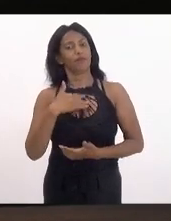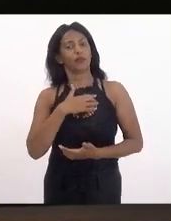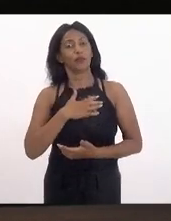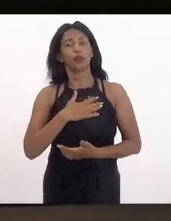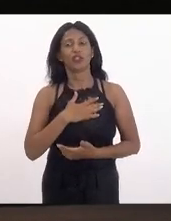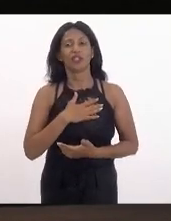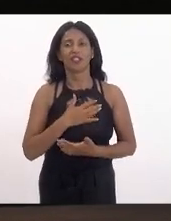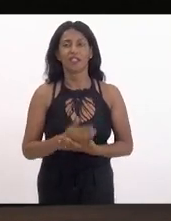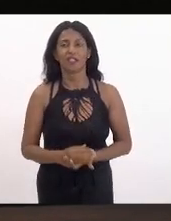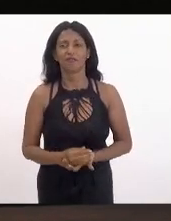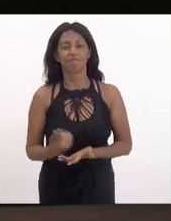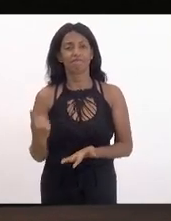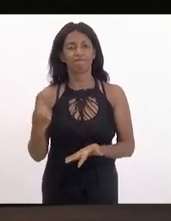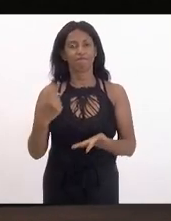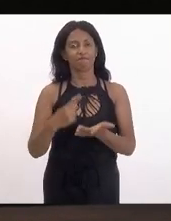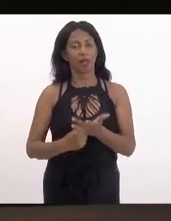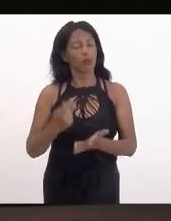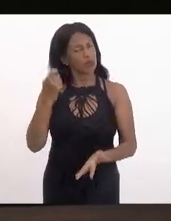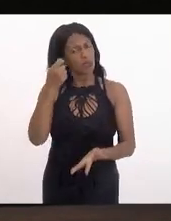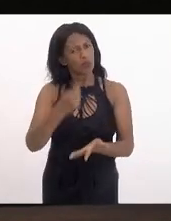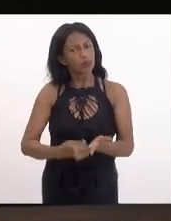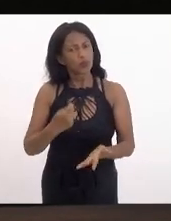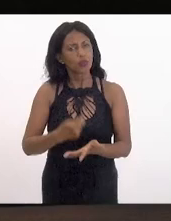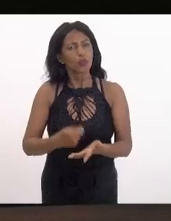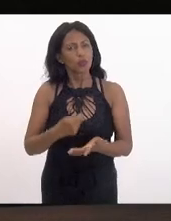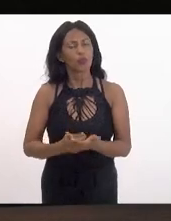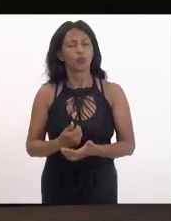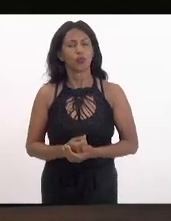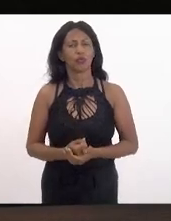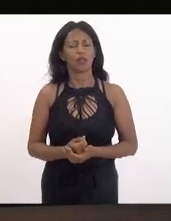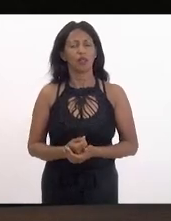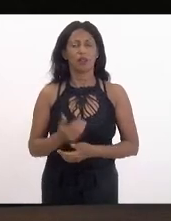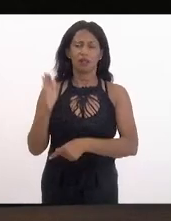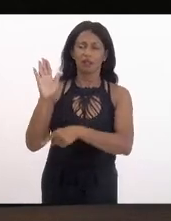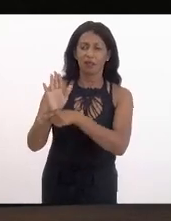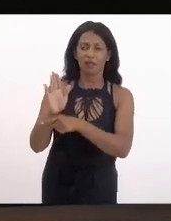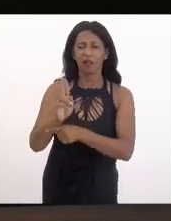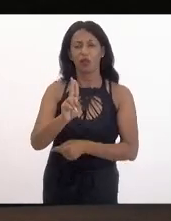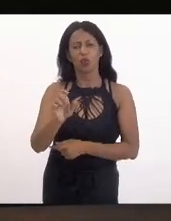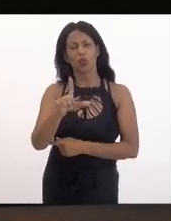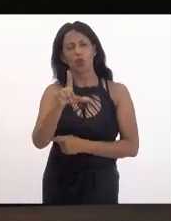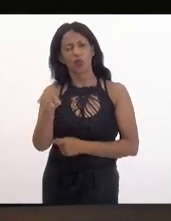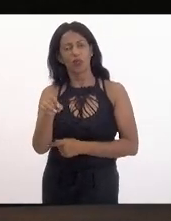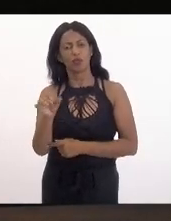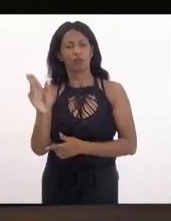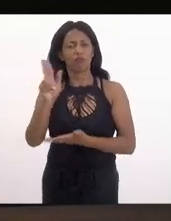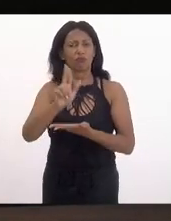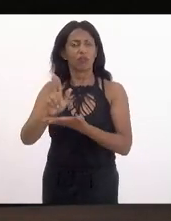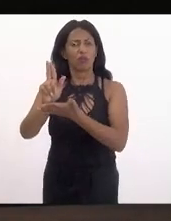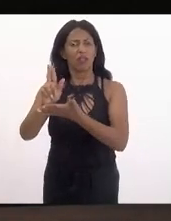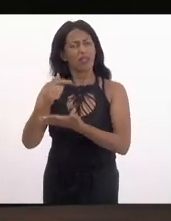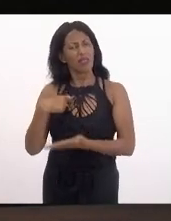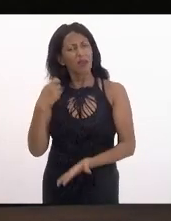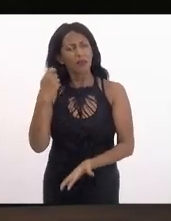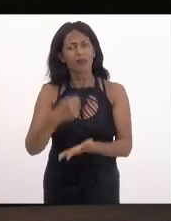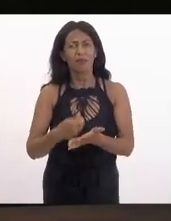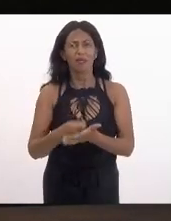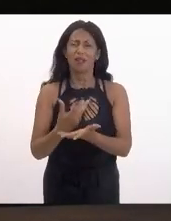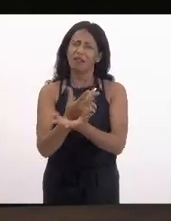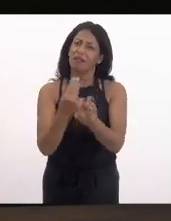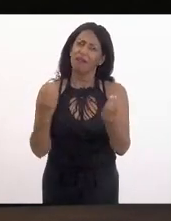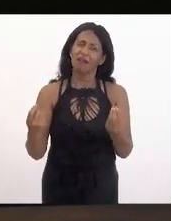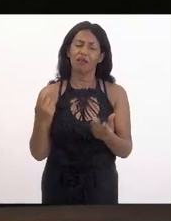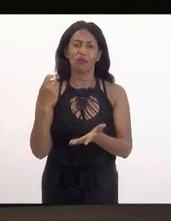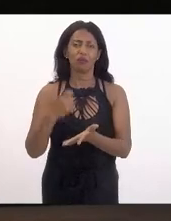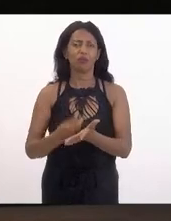gostaria de ajustar natural da nossa luta em favor da o Enzo da Universidade da zona leste eu que briguei tanto não tem